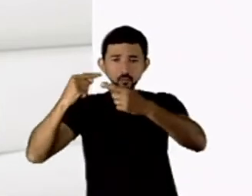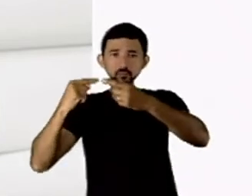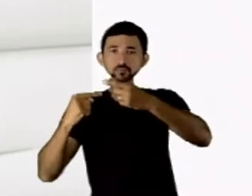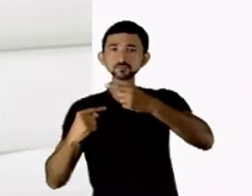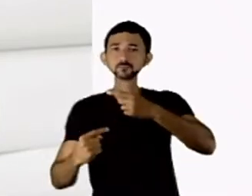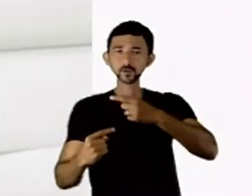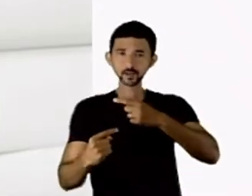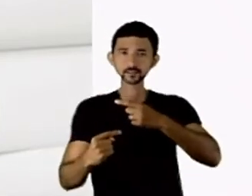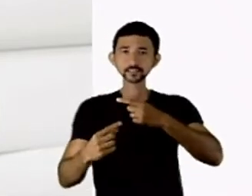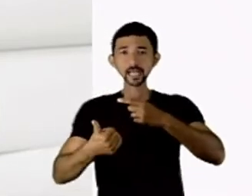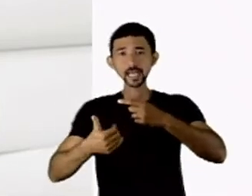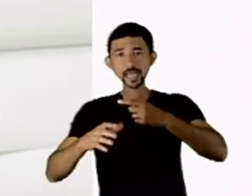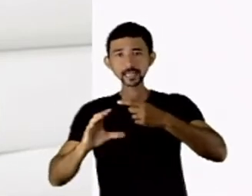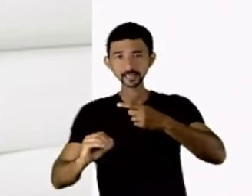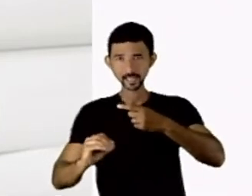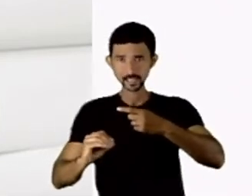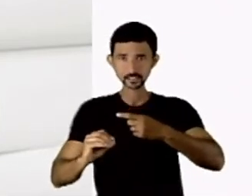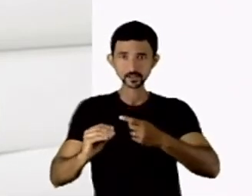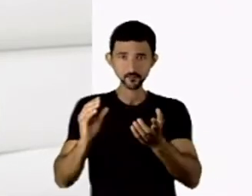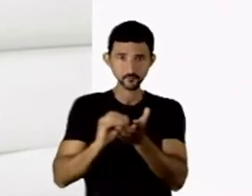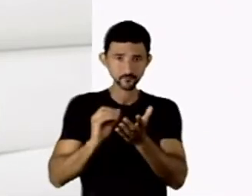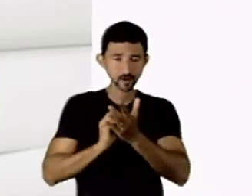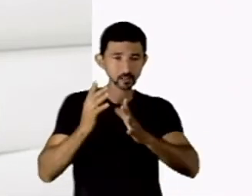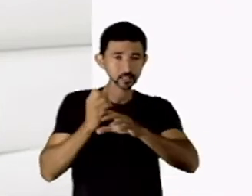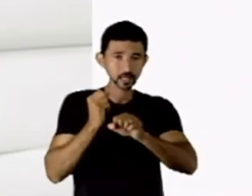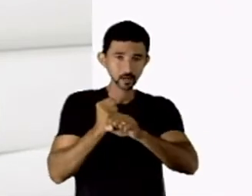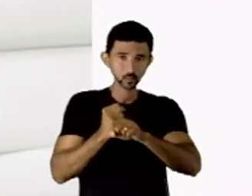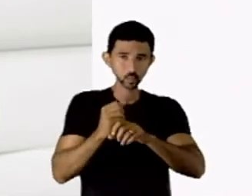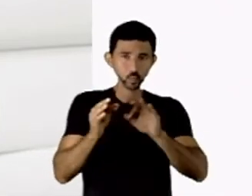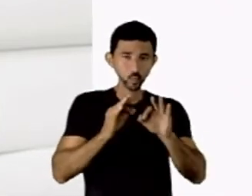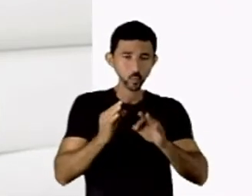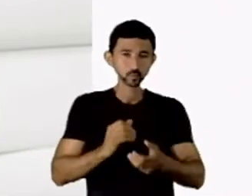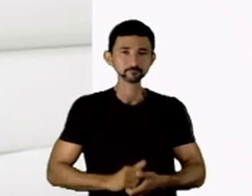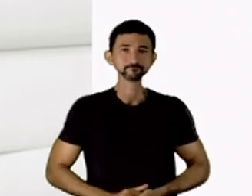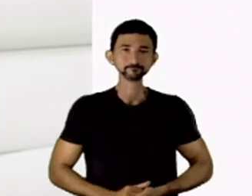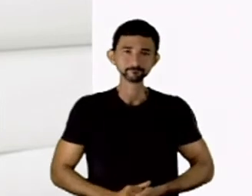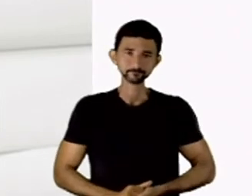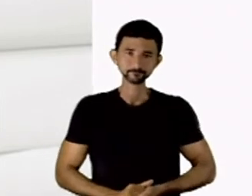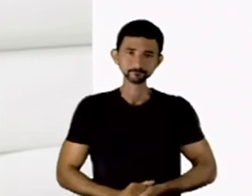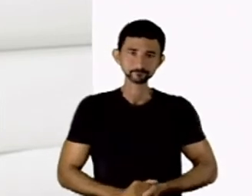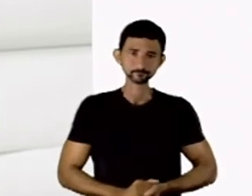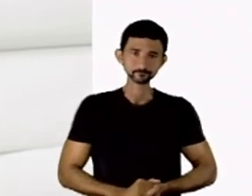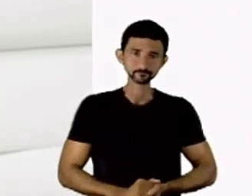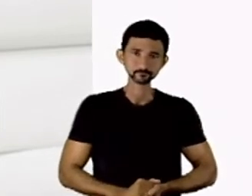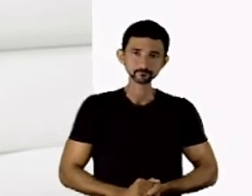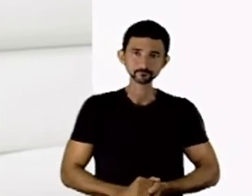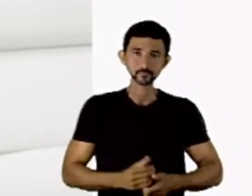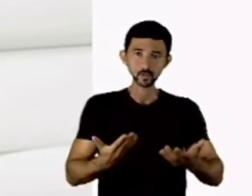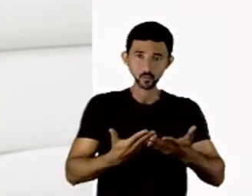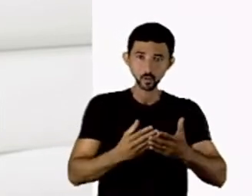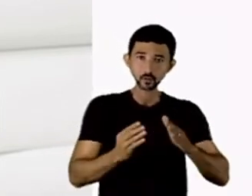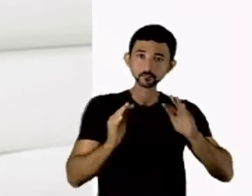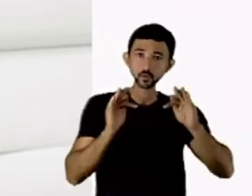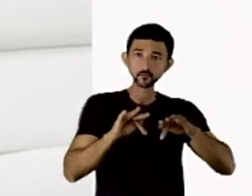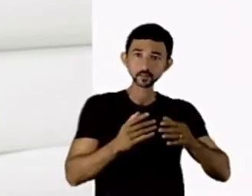aqui embaixo, porque eu ainda não tinha feito operação matemática com ele. Agora, por último, eu vou agrupar